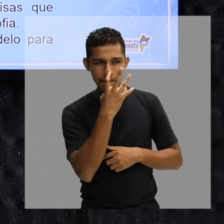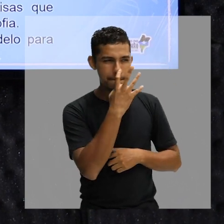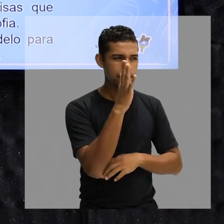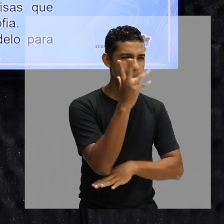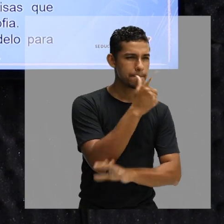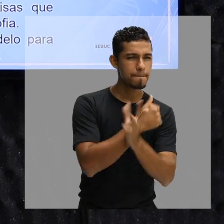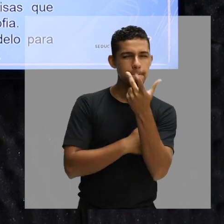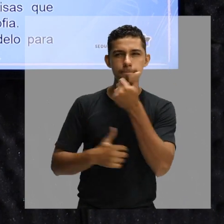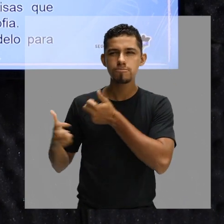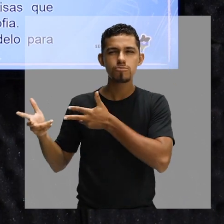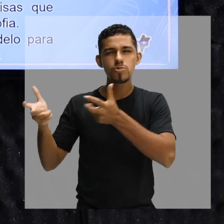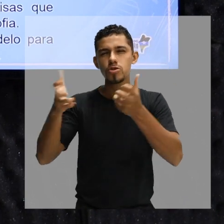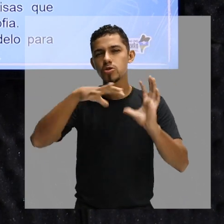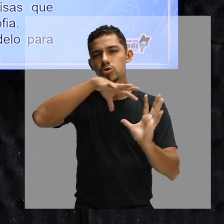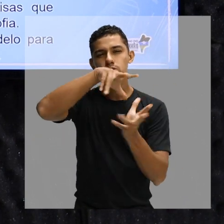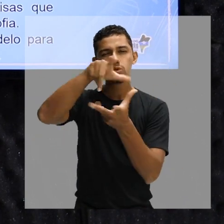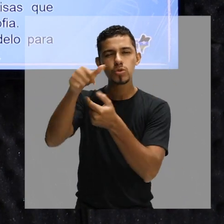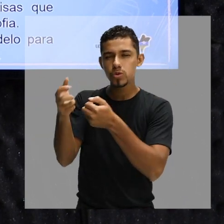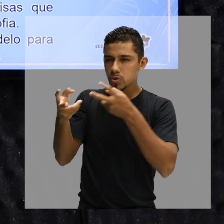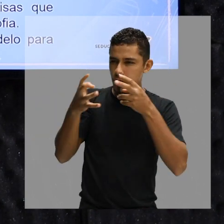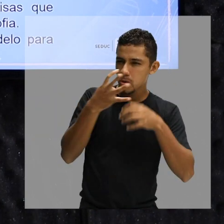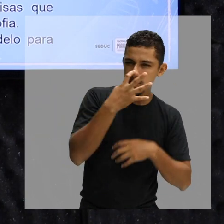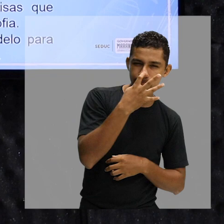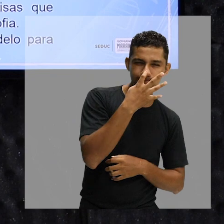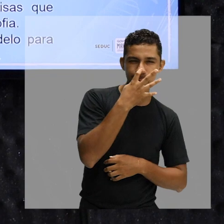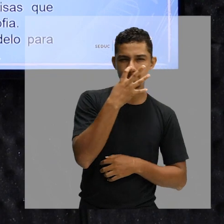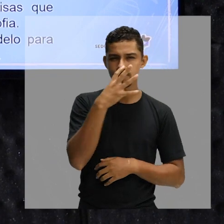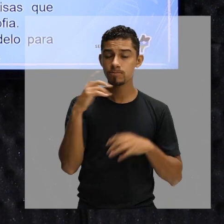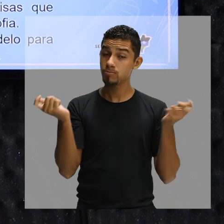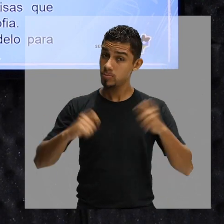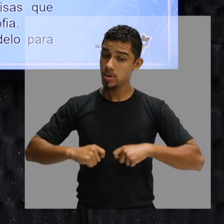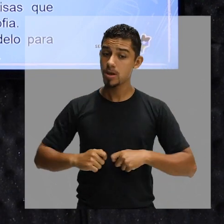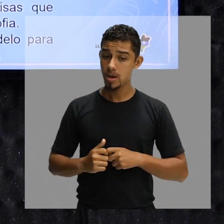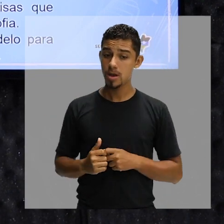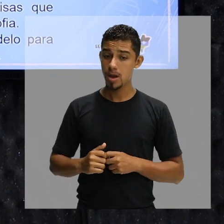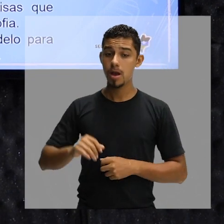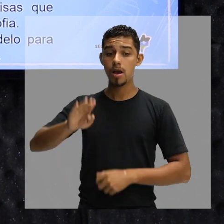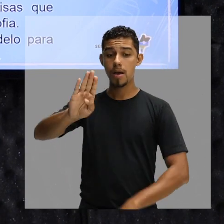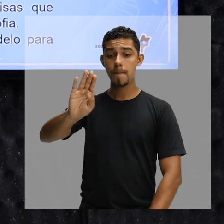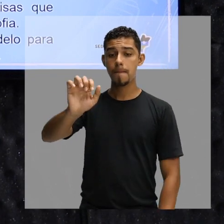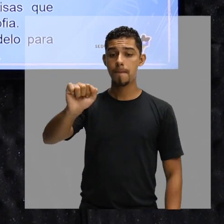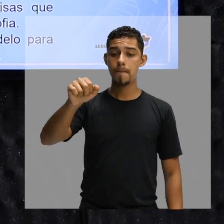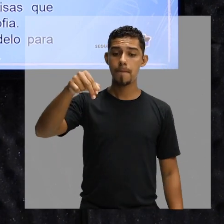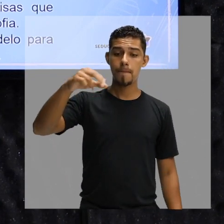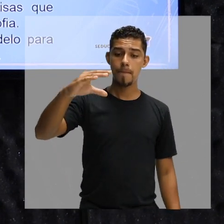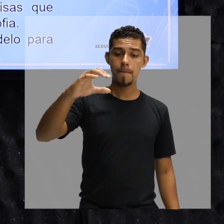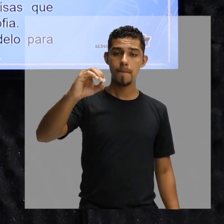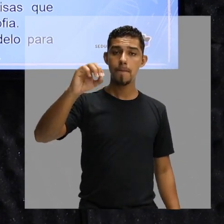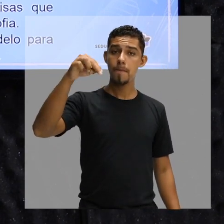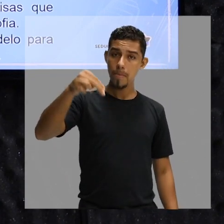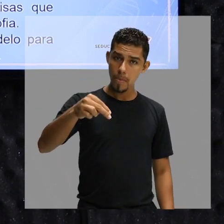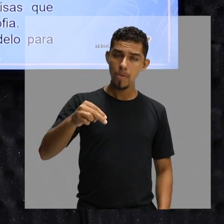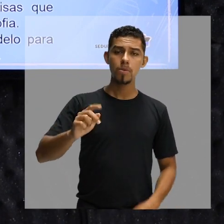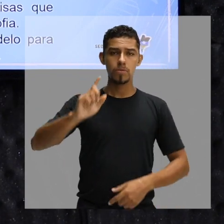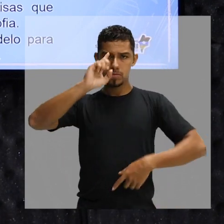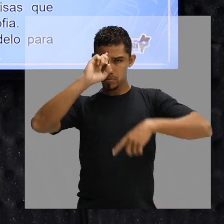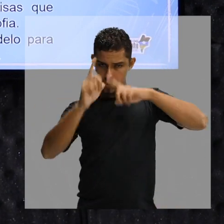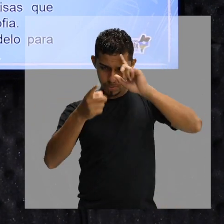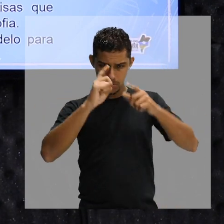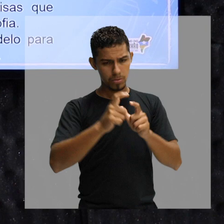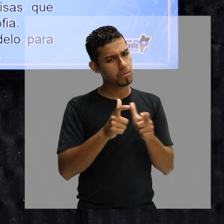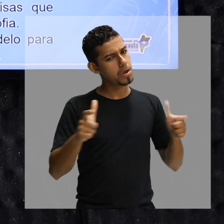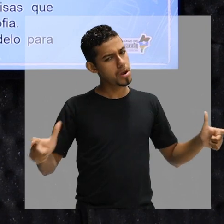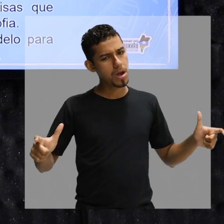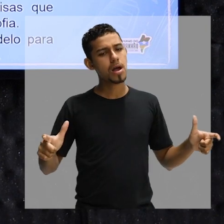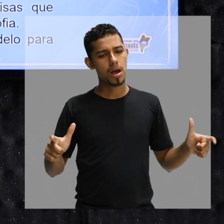para o método experimental, certo? E aí o nosso querido amigo Francis Bacon ainda está liderando as ações, ele é o